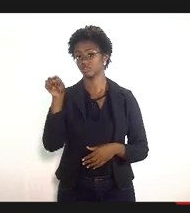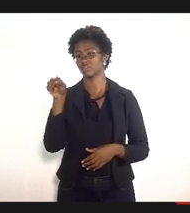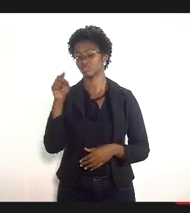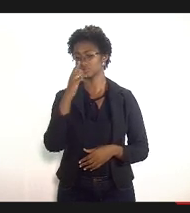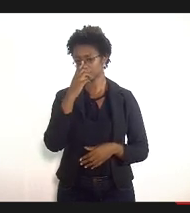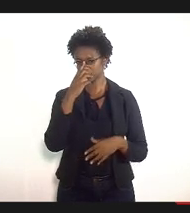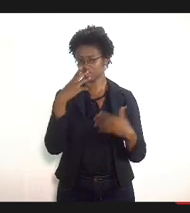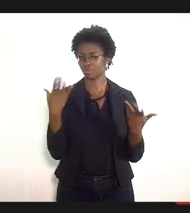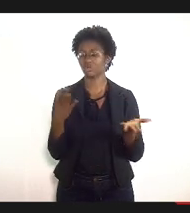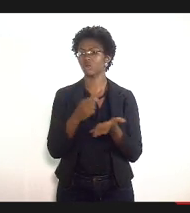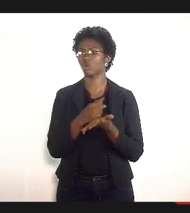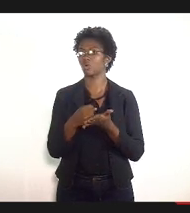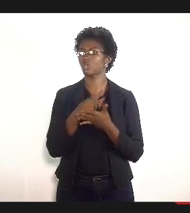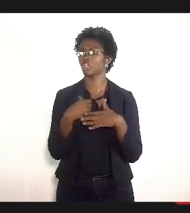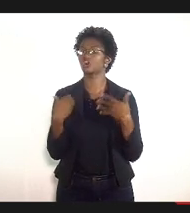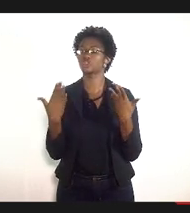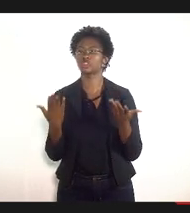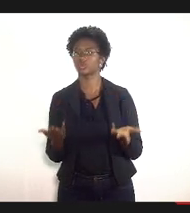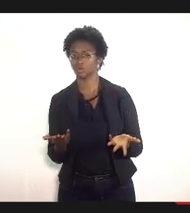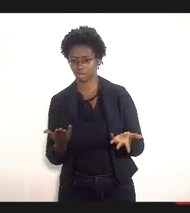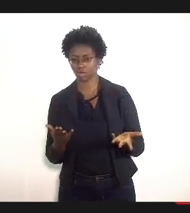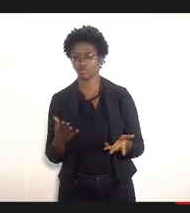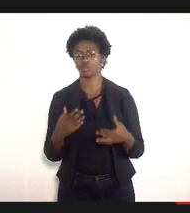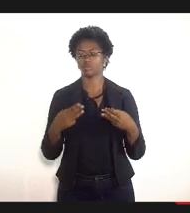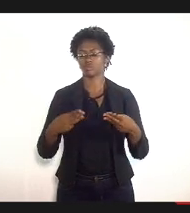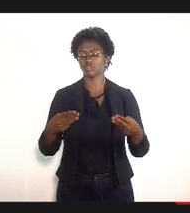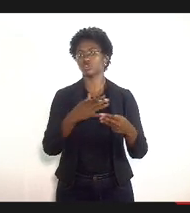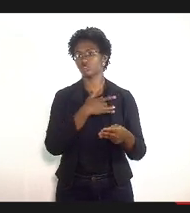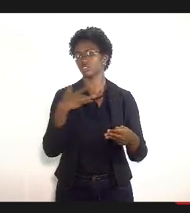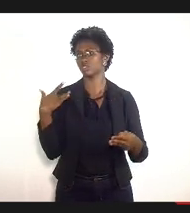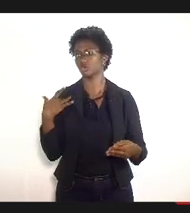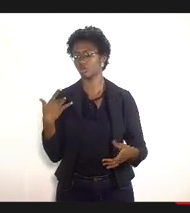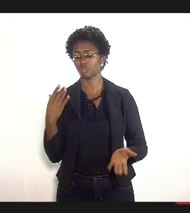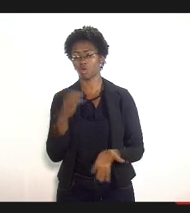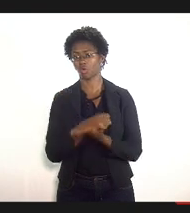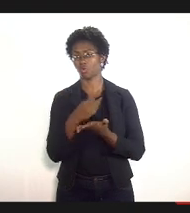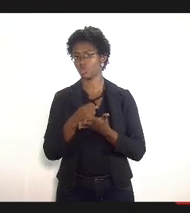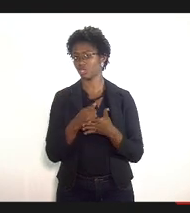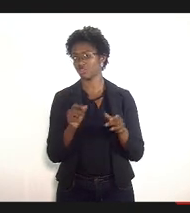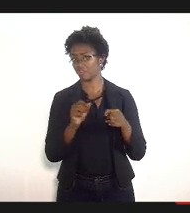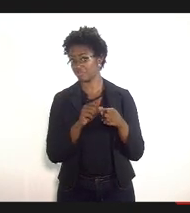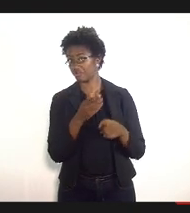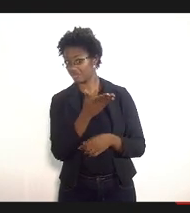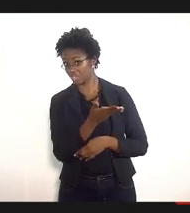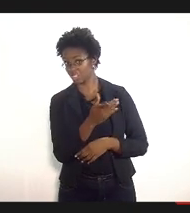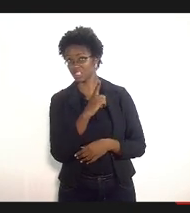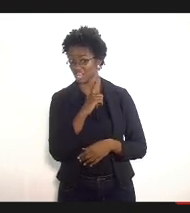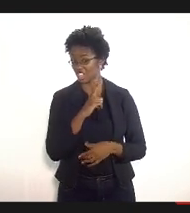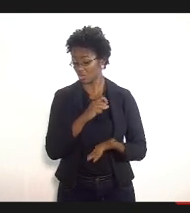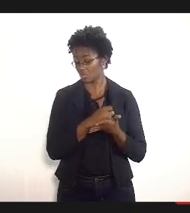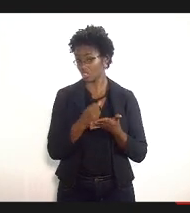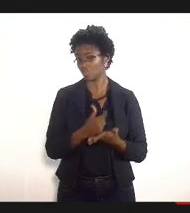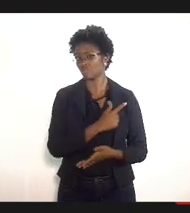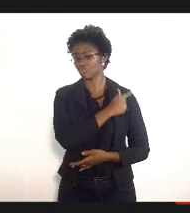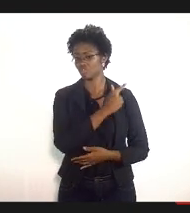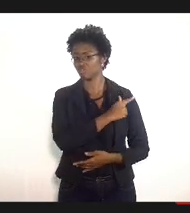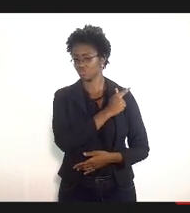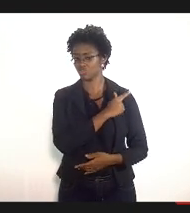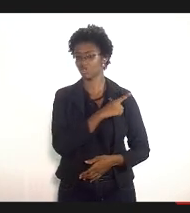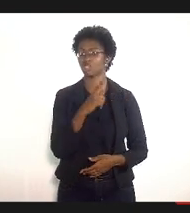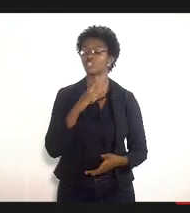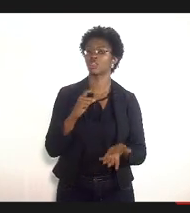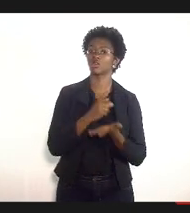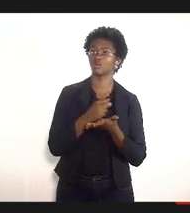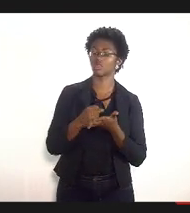Qual é o contrato, né, que o Ministério da Saúde firmou com a Rede Dor? Existe um contrato de gestão? Existe um contrato